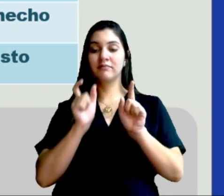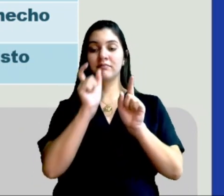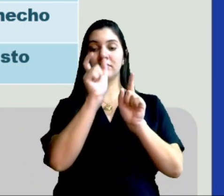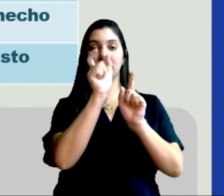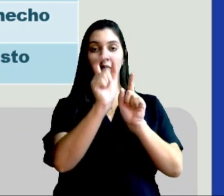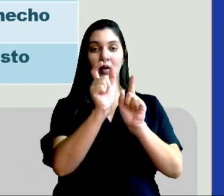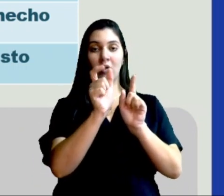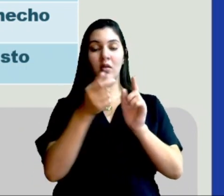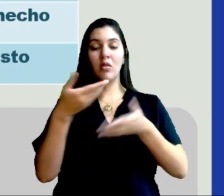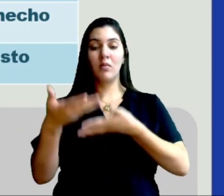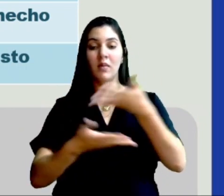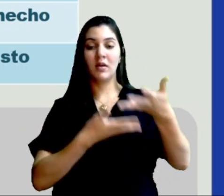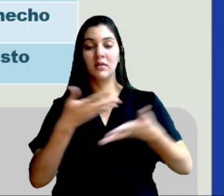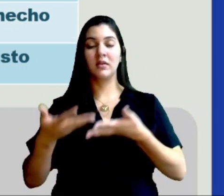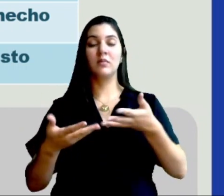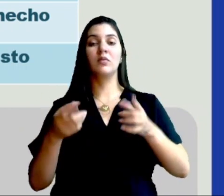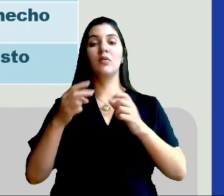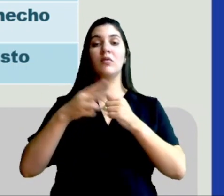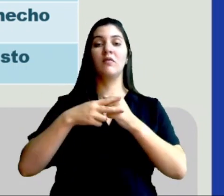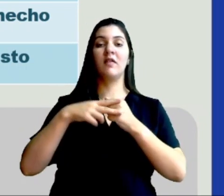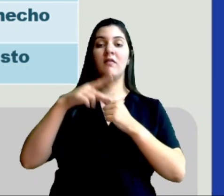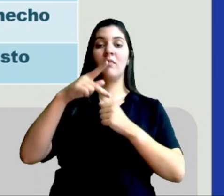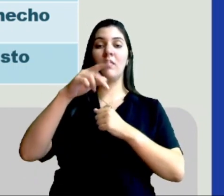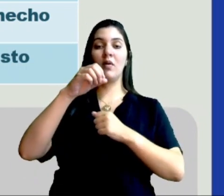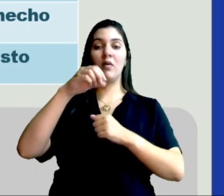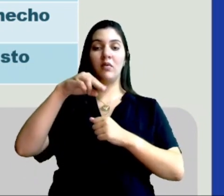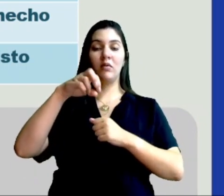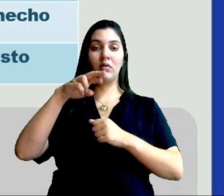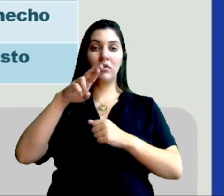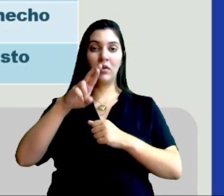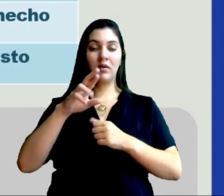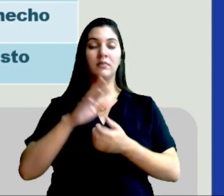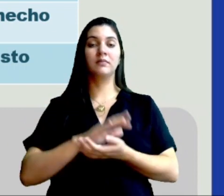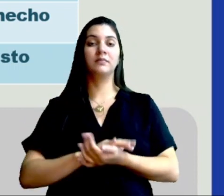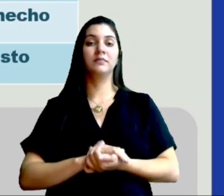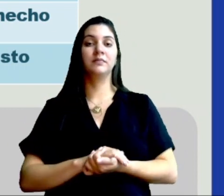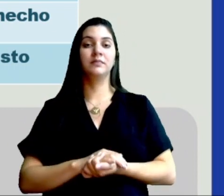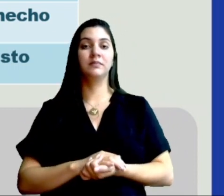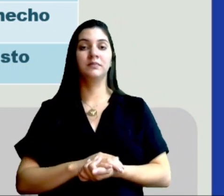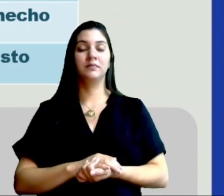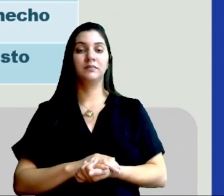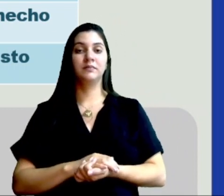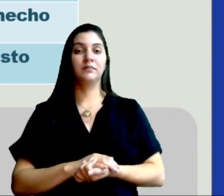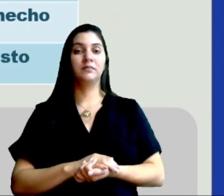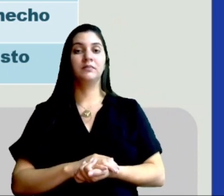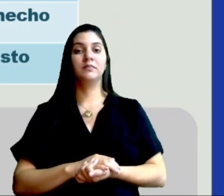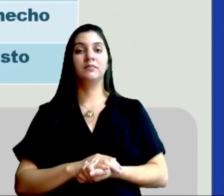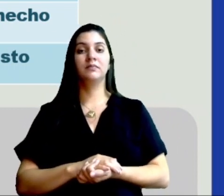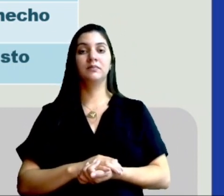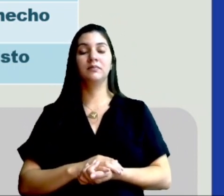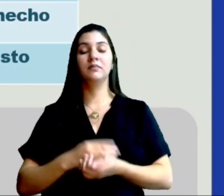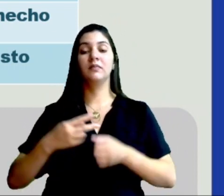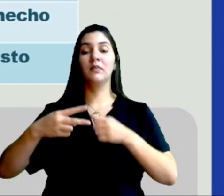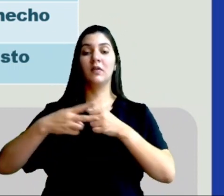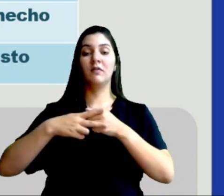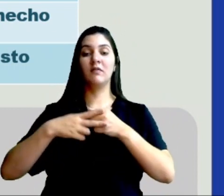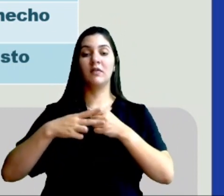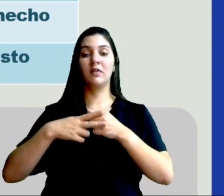particípio do verbo poner. Compuesto, pospuesto, propuesto.